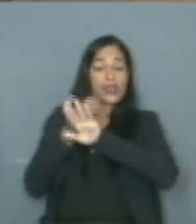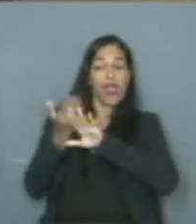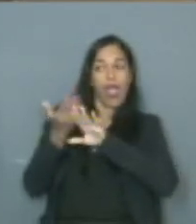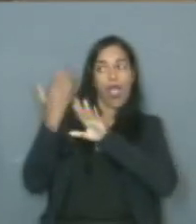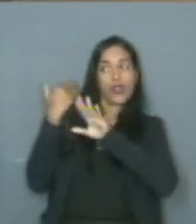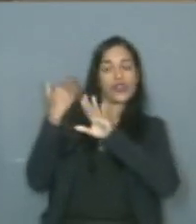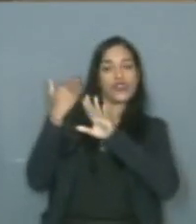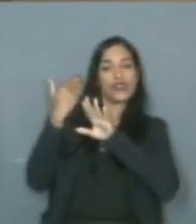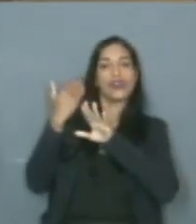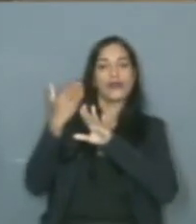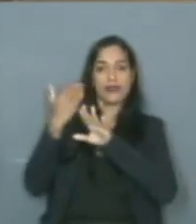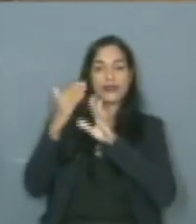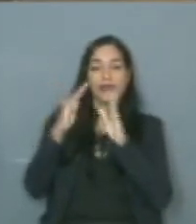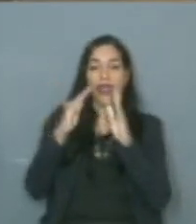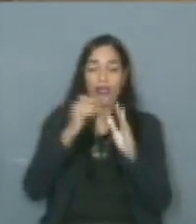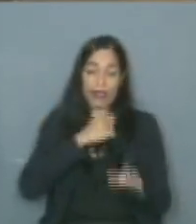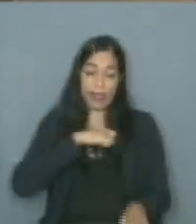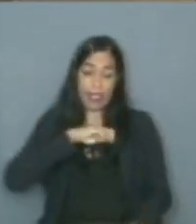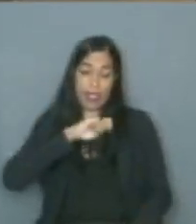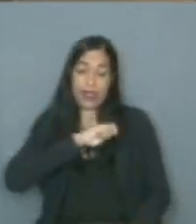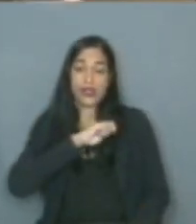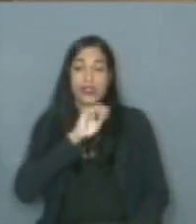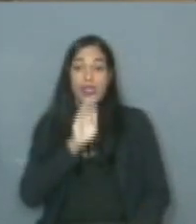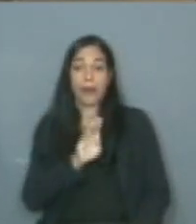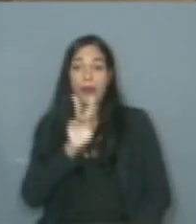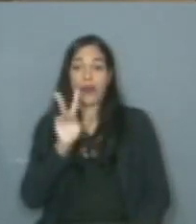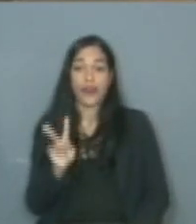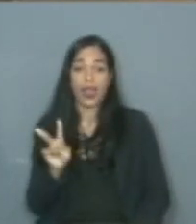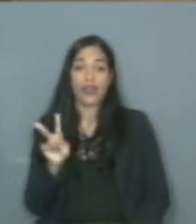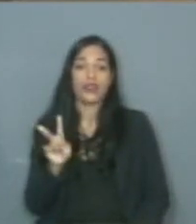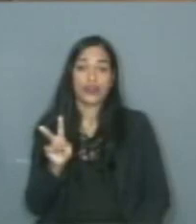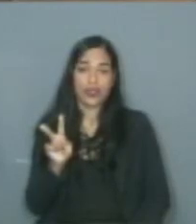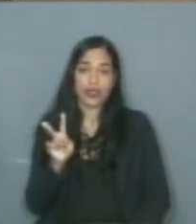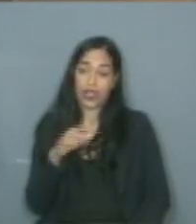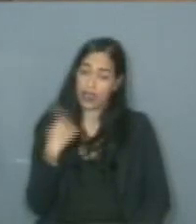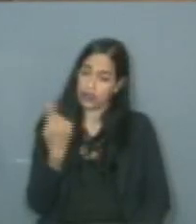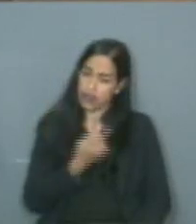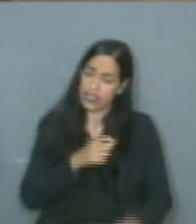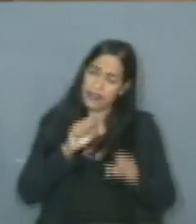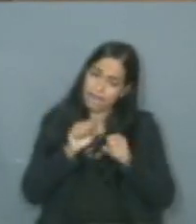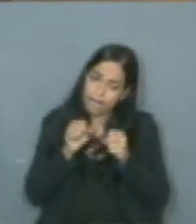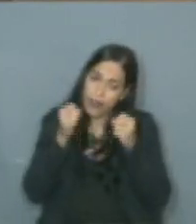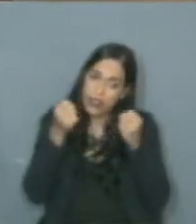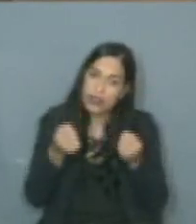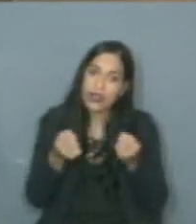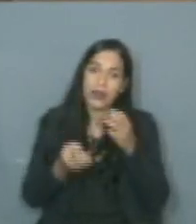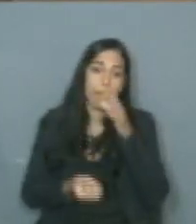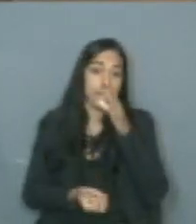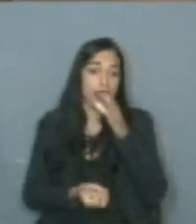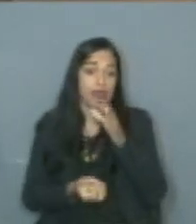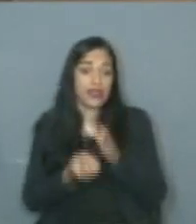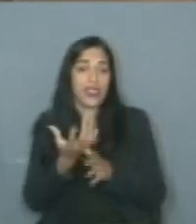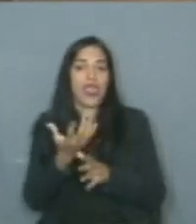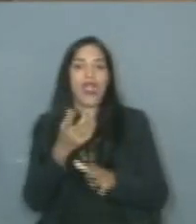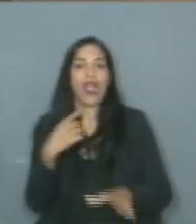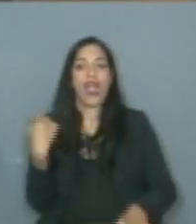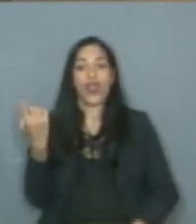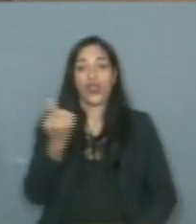Viagem. Então a gente está se esforçando para criar a nossa